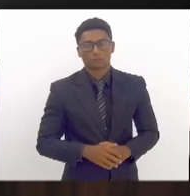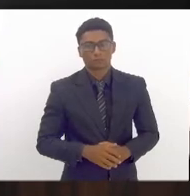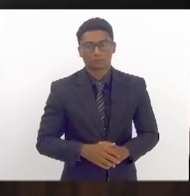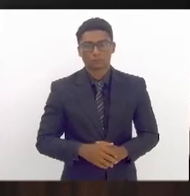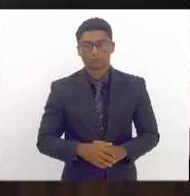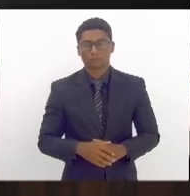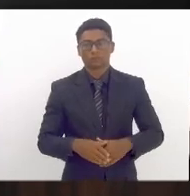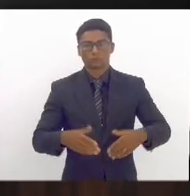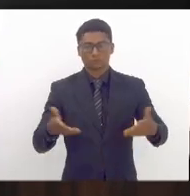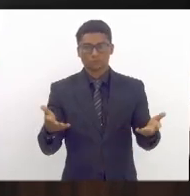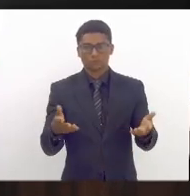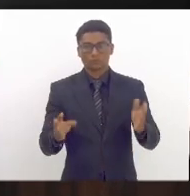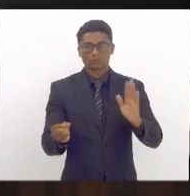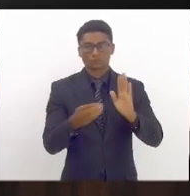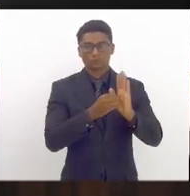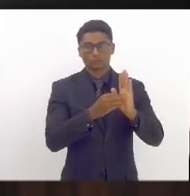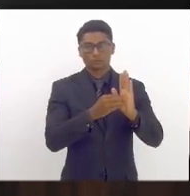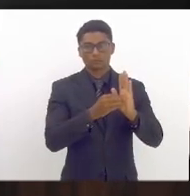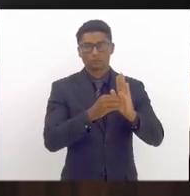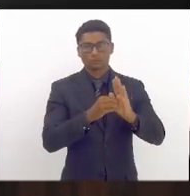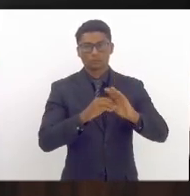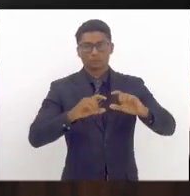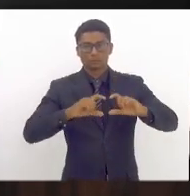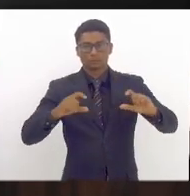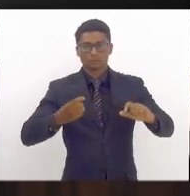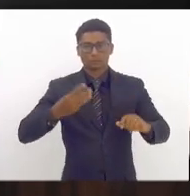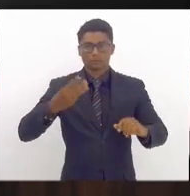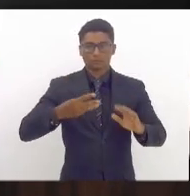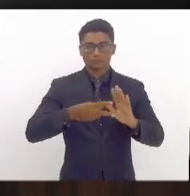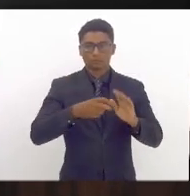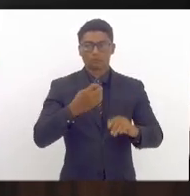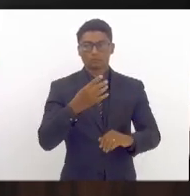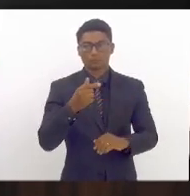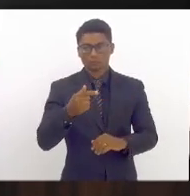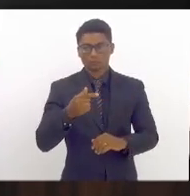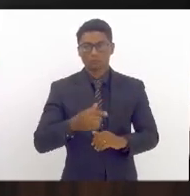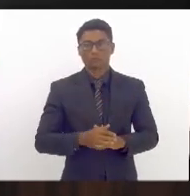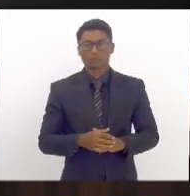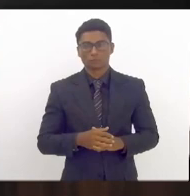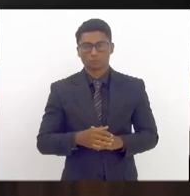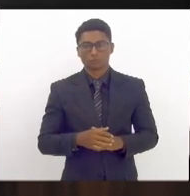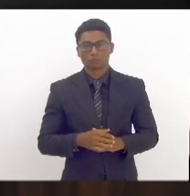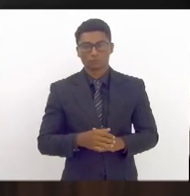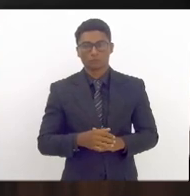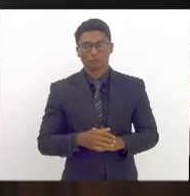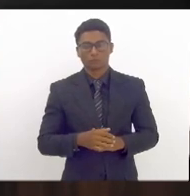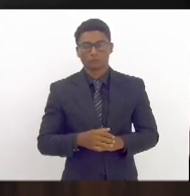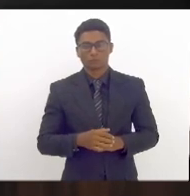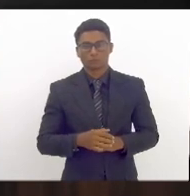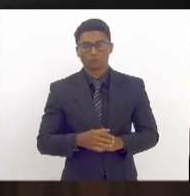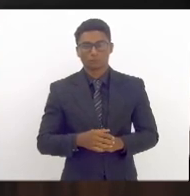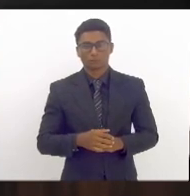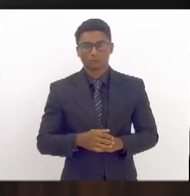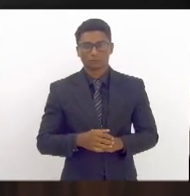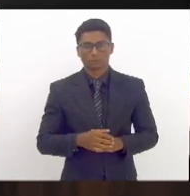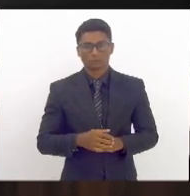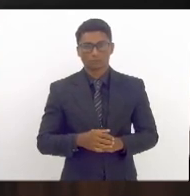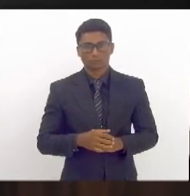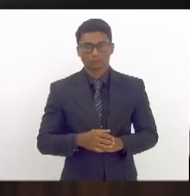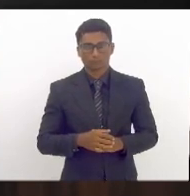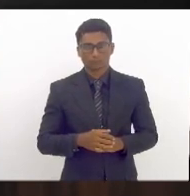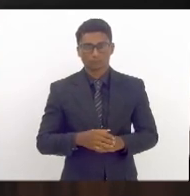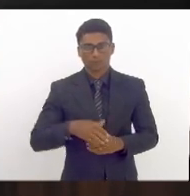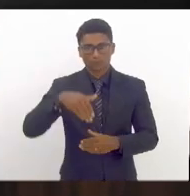Incluído na ordem do dia, de acordo com o inciso 3º do artigo 47 do Regimento Interno, tramitação ordinária,